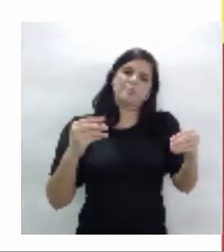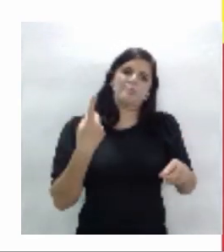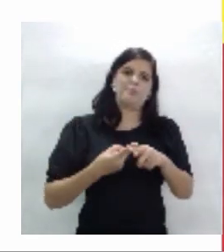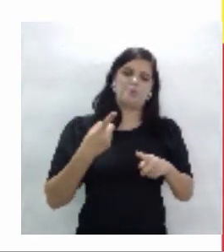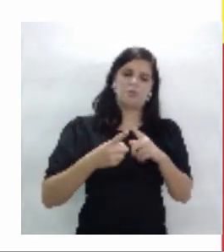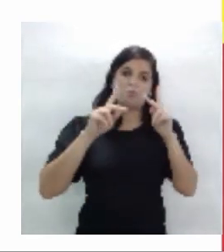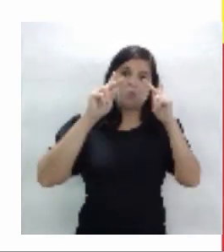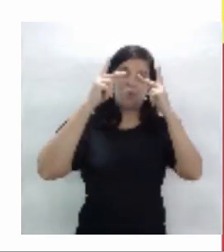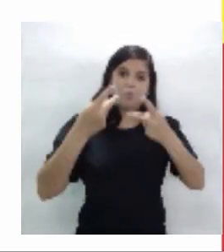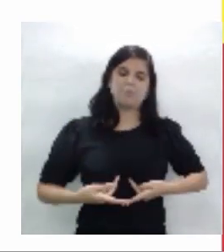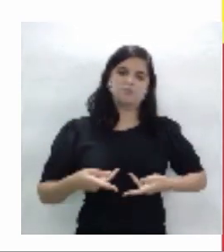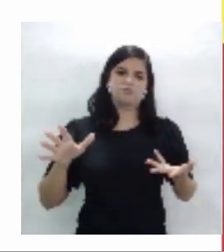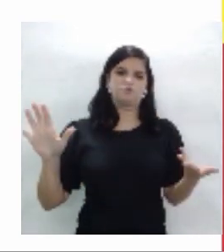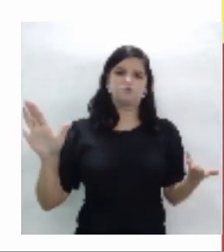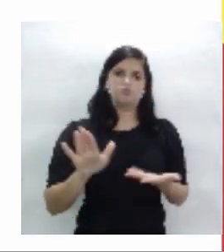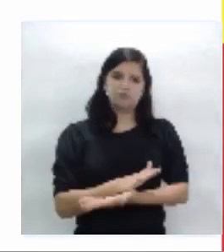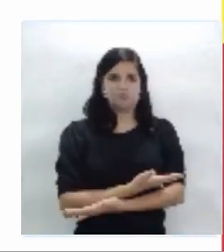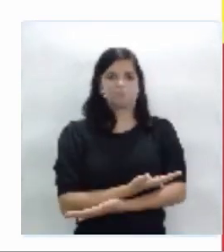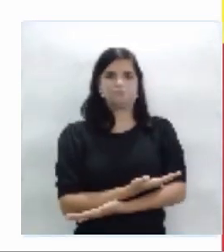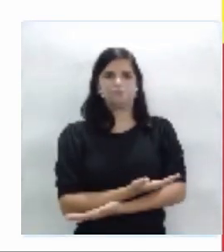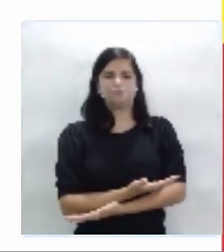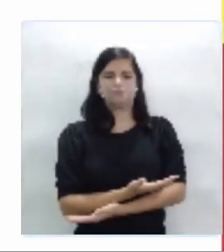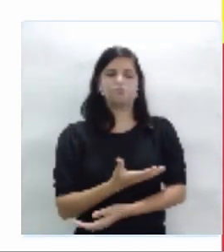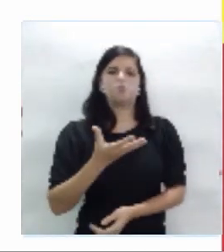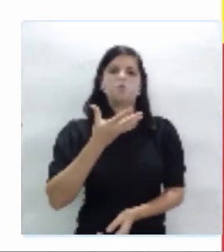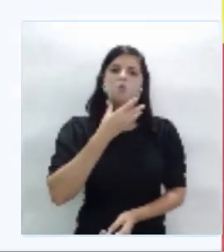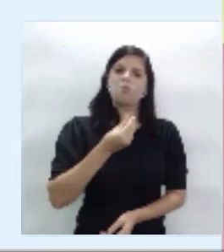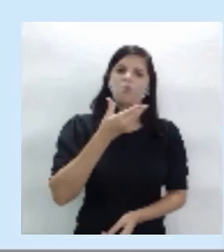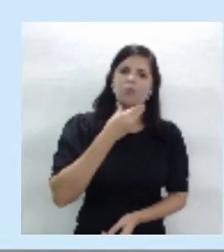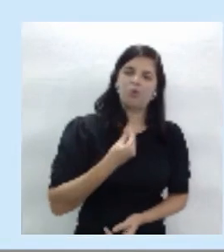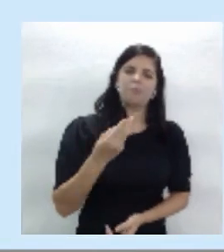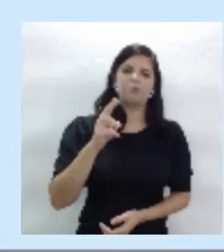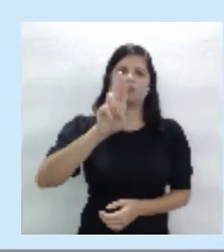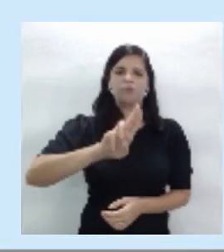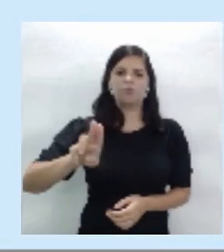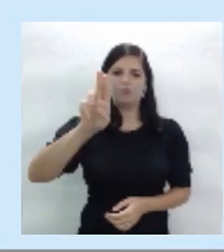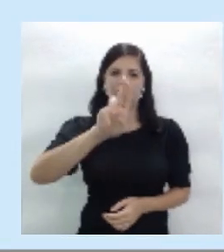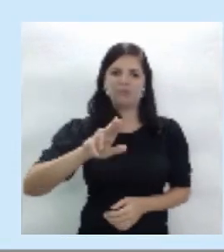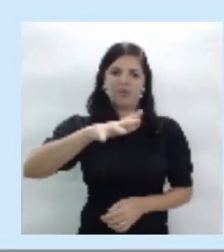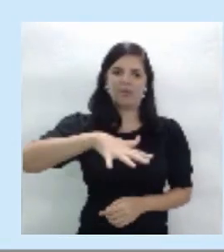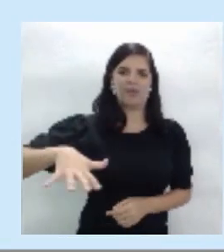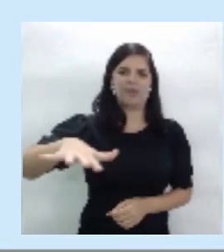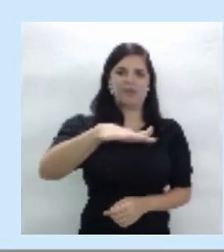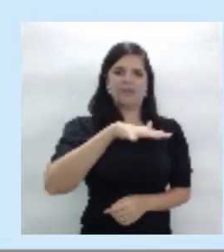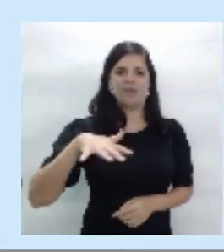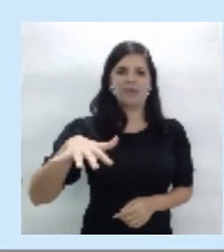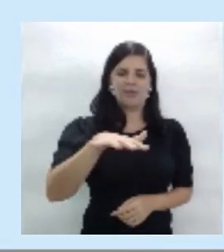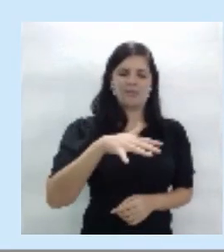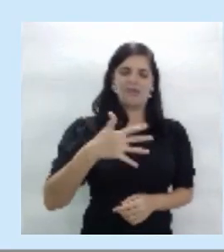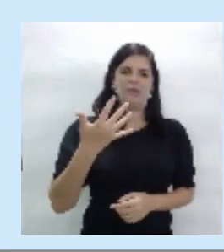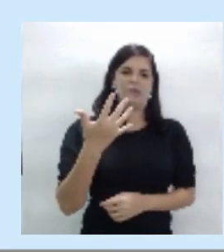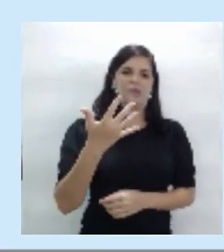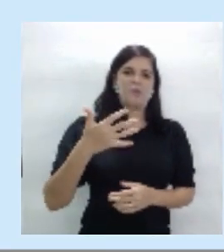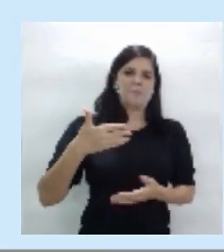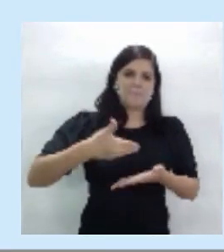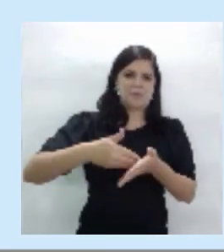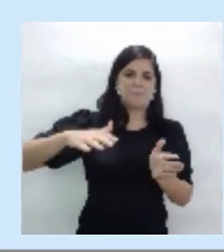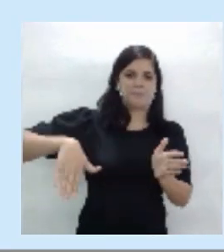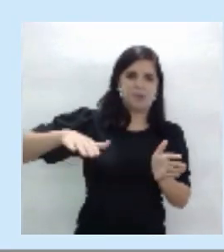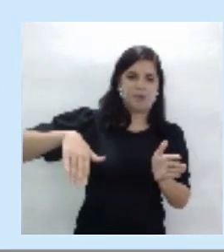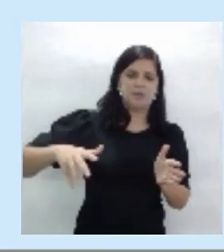pela sua destruição humana. Olha para mim, gente. O homem, ele utiliza essas áreas, né,